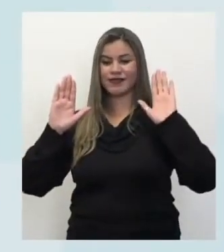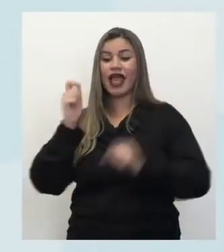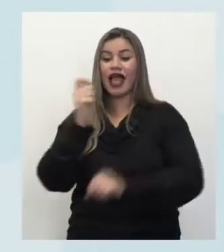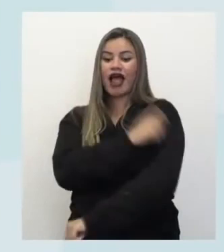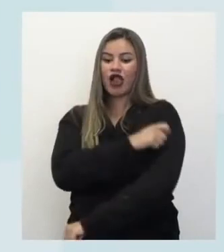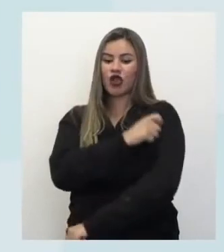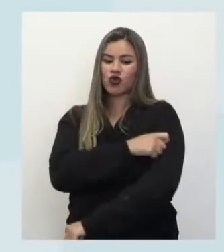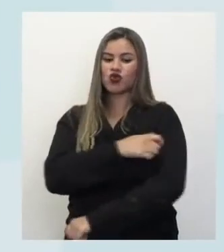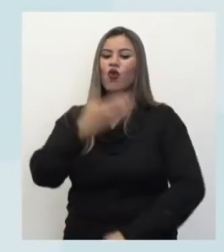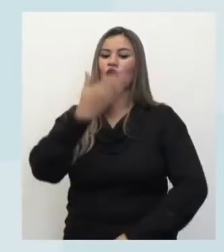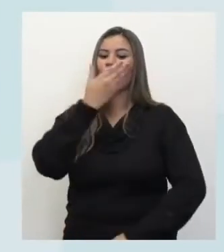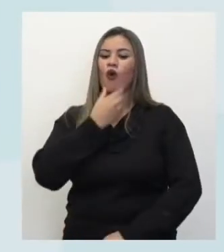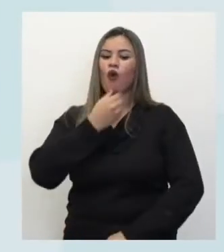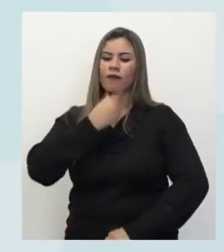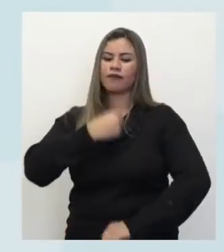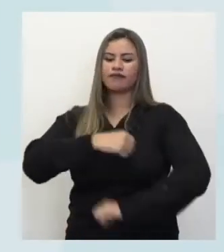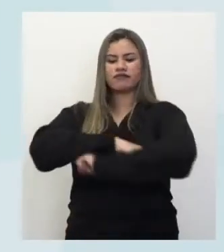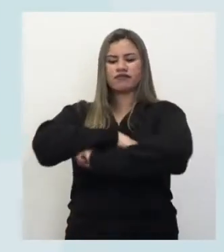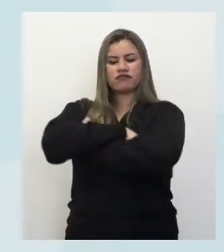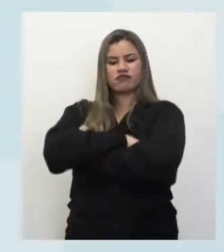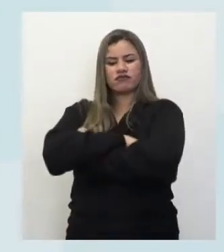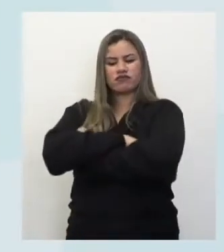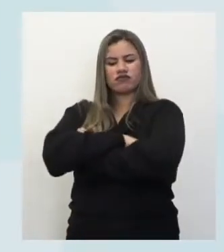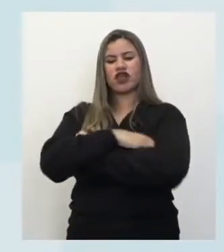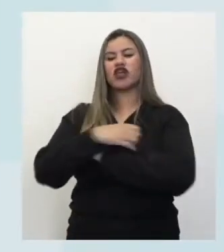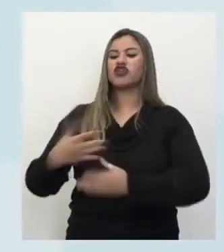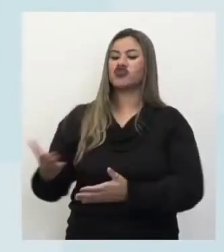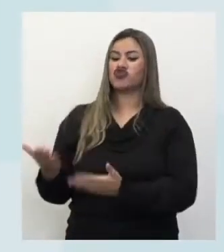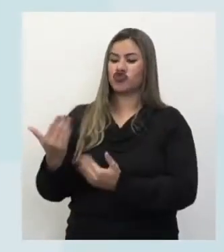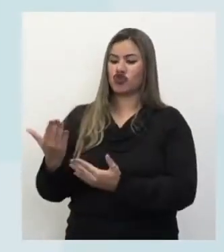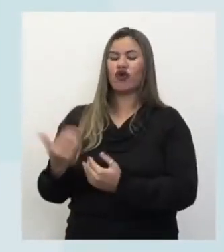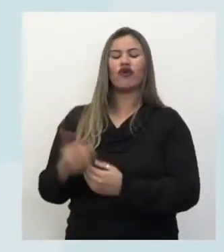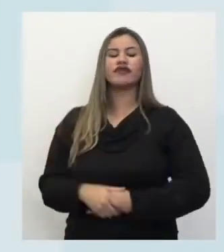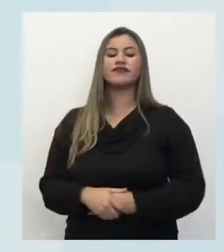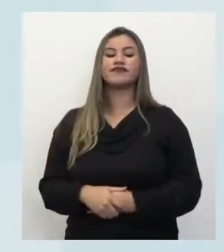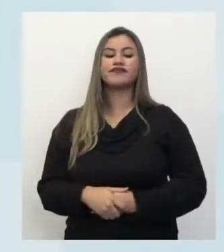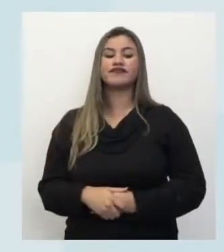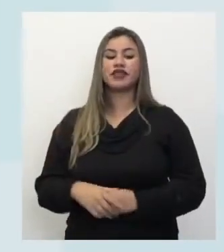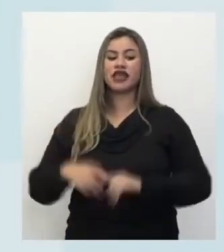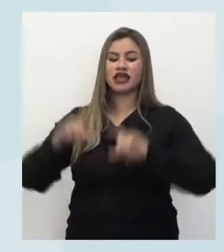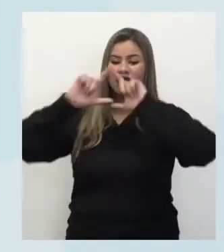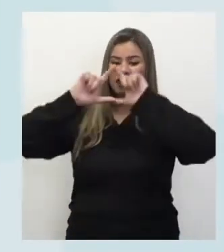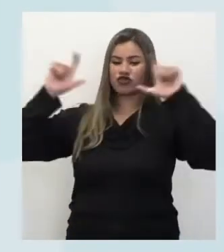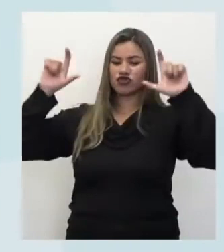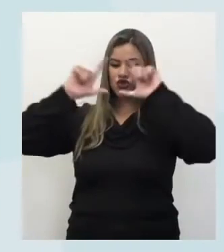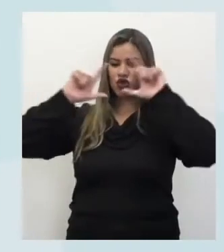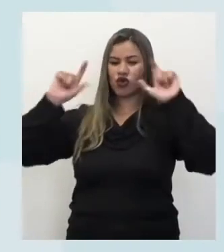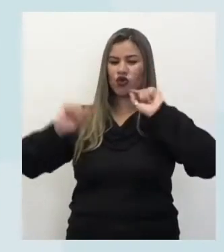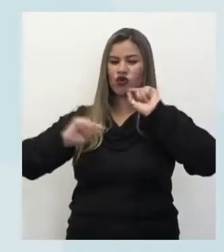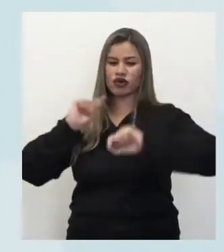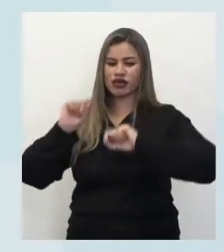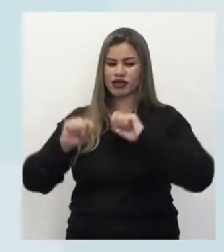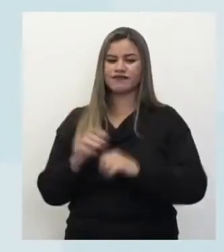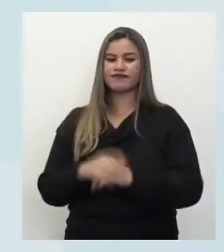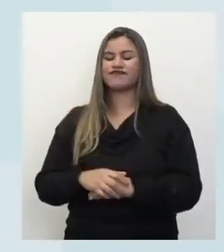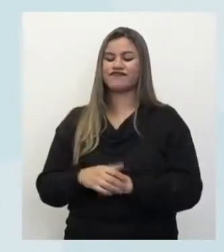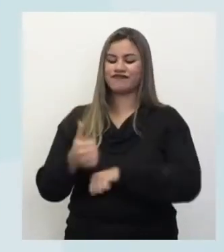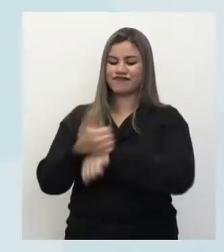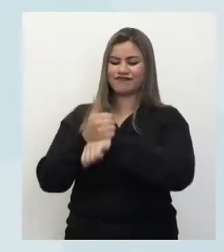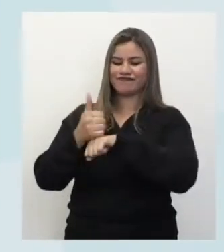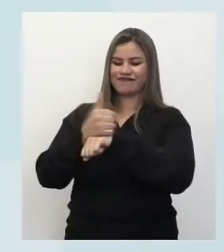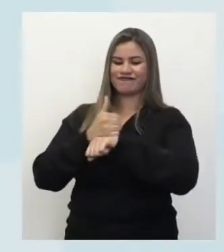um homem também jovem, mas com os braços cruzados, e o slogan lá em cima. O que está escrito no slogan, Mauro? Profissão